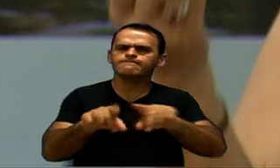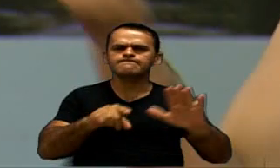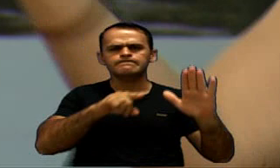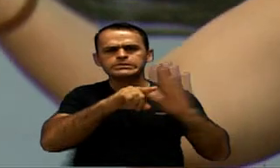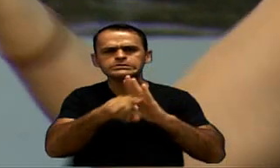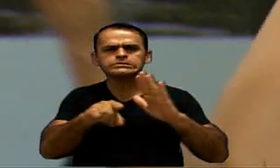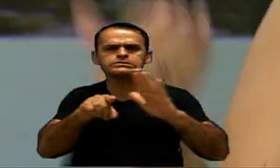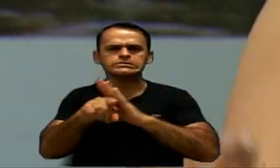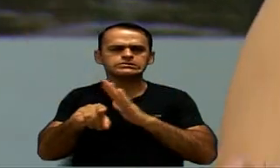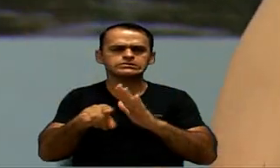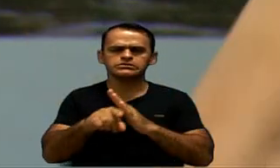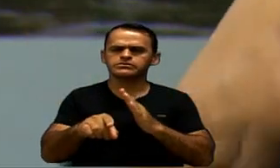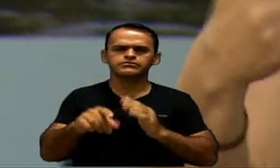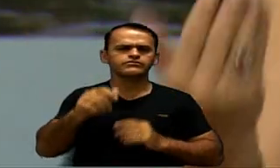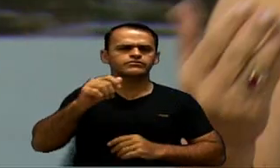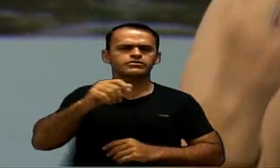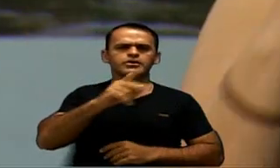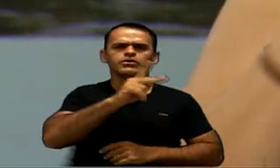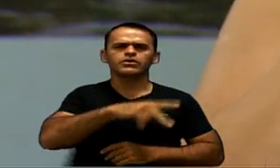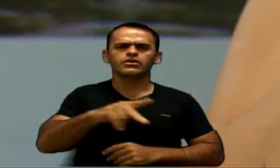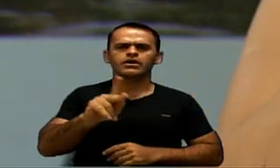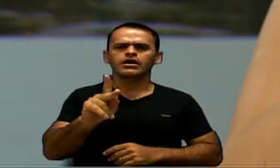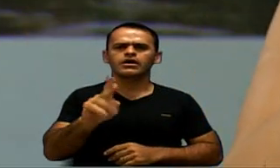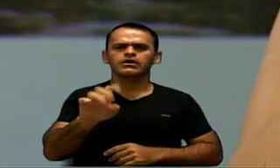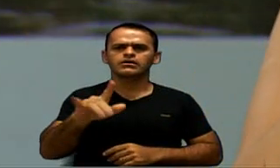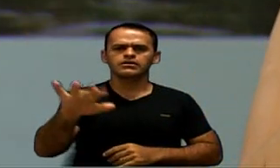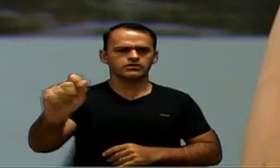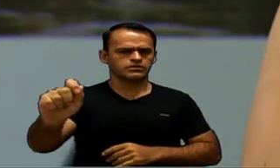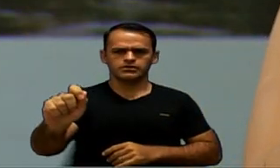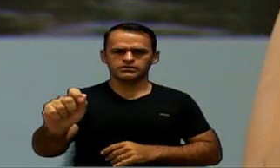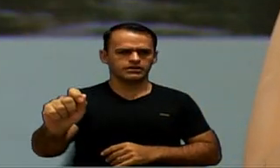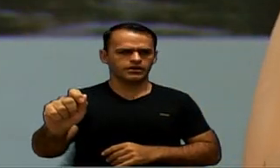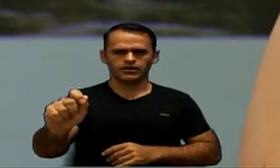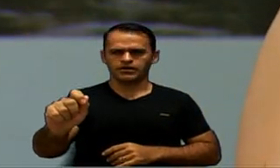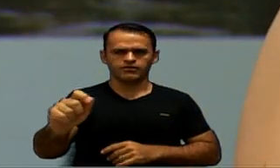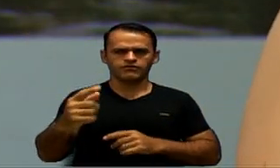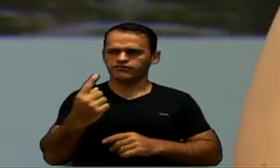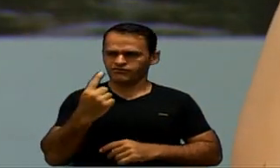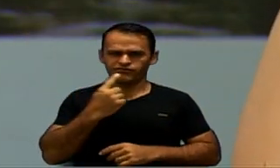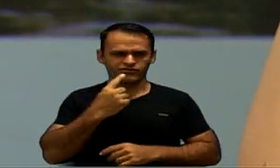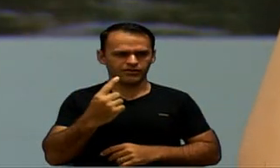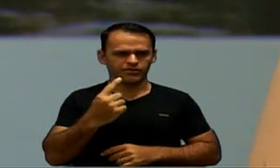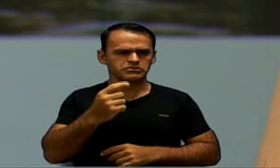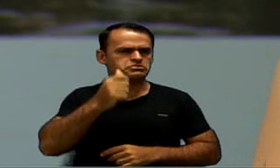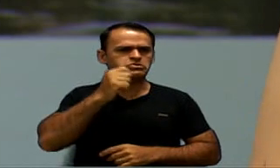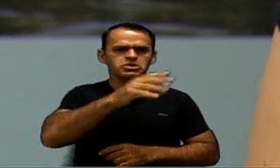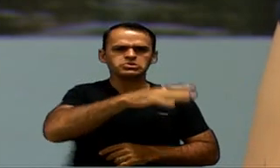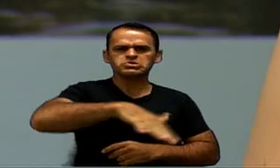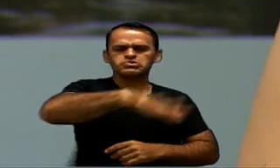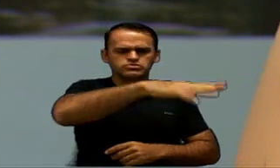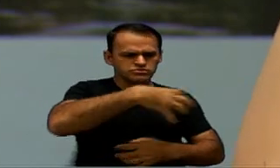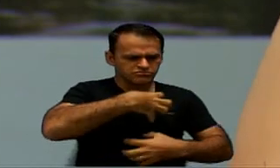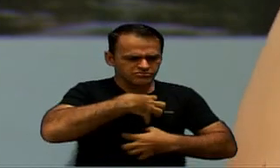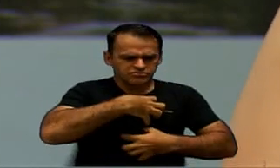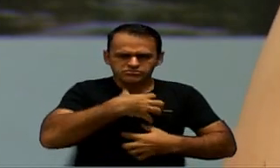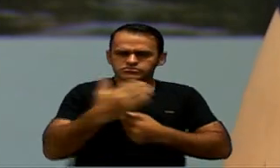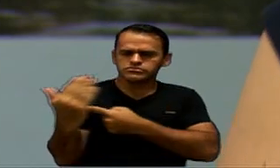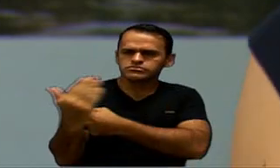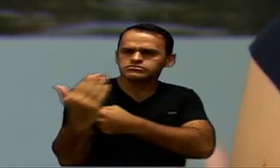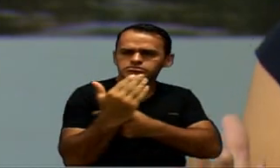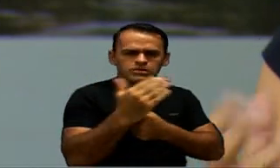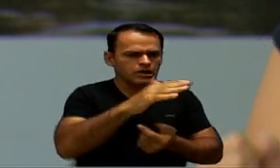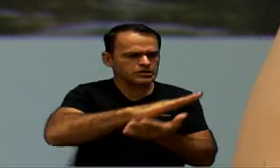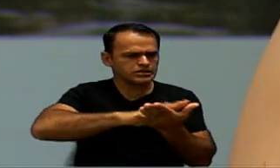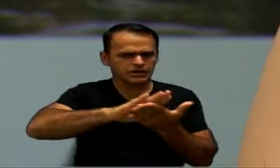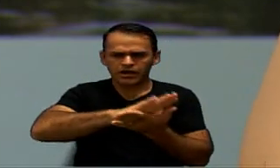tem tanto, como a professora Keila falou, por que nós temos tudo e muitas vezes as mulheres sentem que não tem nada. O que,